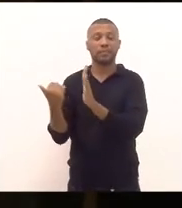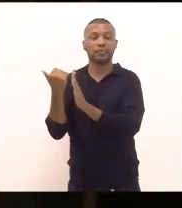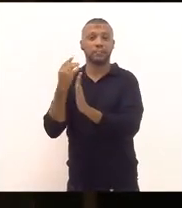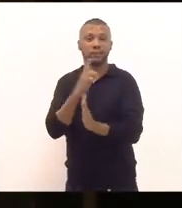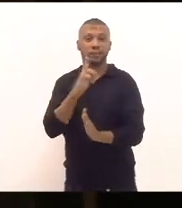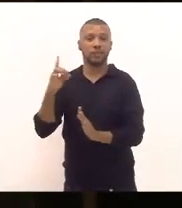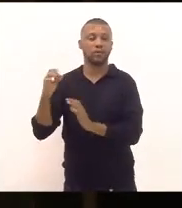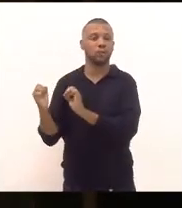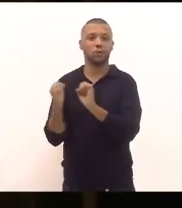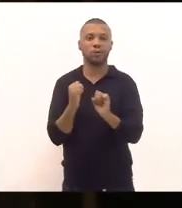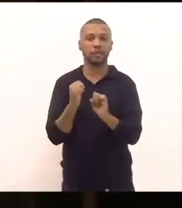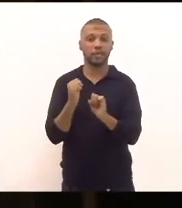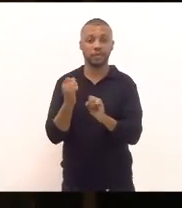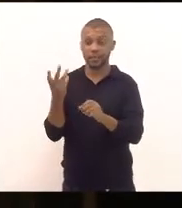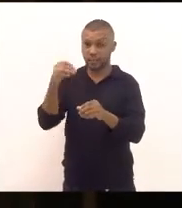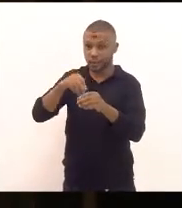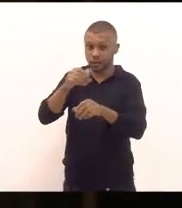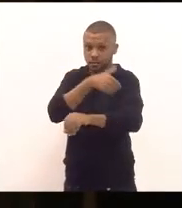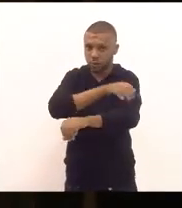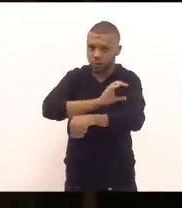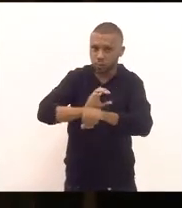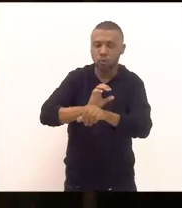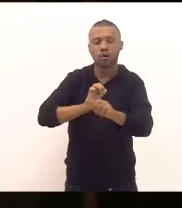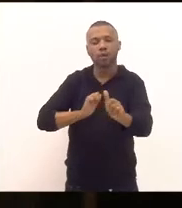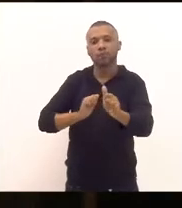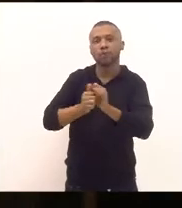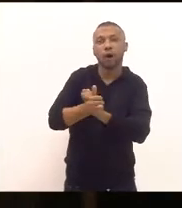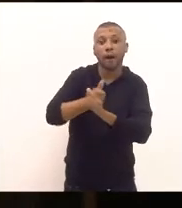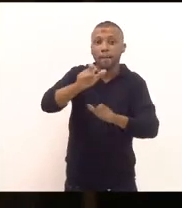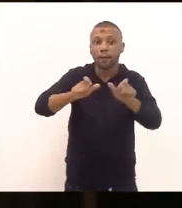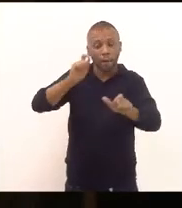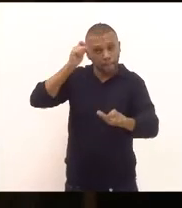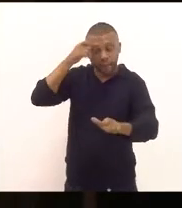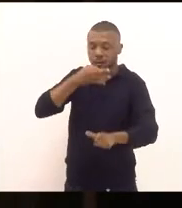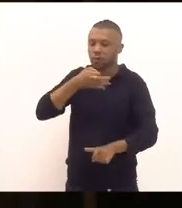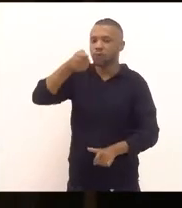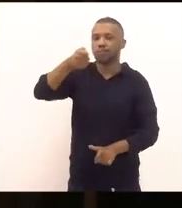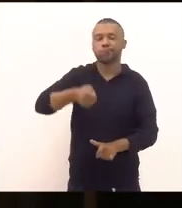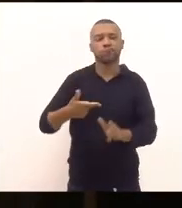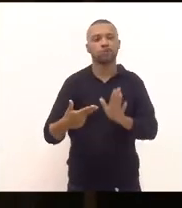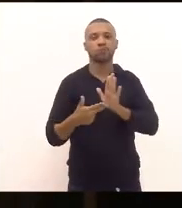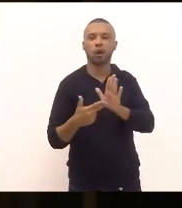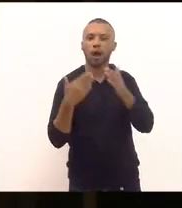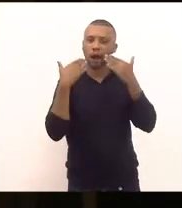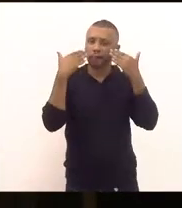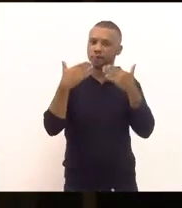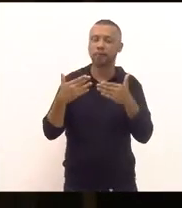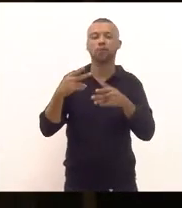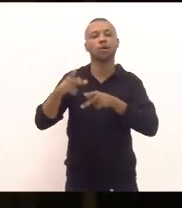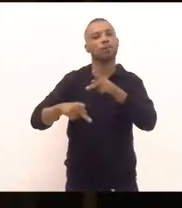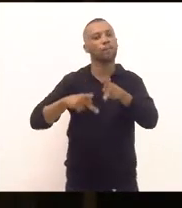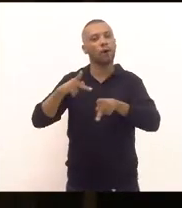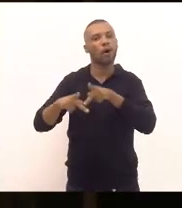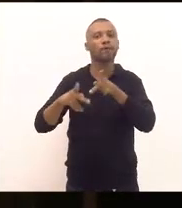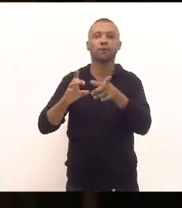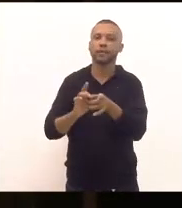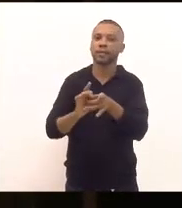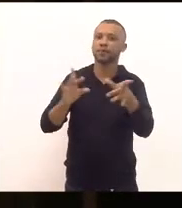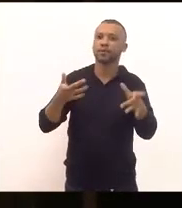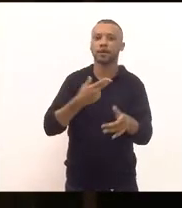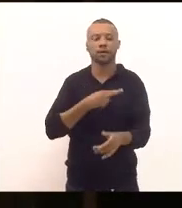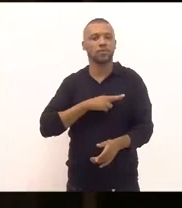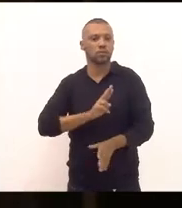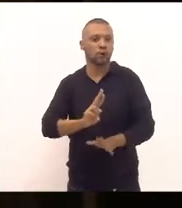poder ter pessoas na cultura no esporte pessoas pretas que se posicionem a favor do nosso povo a favor da liberdade